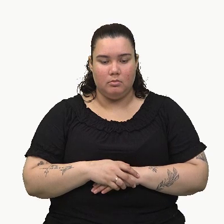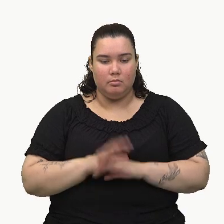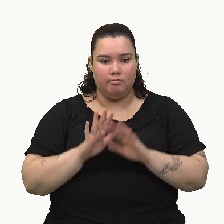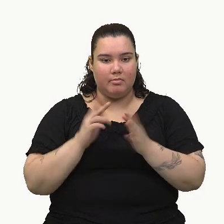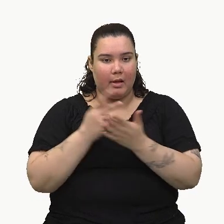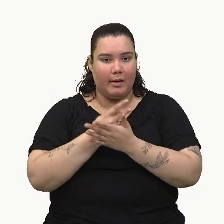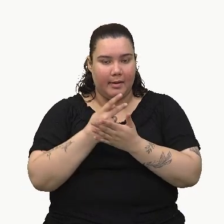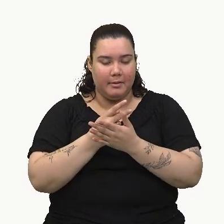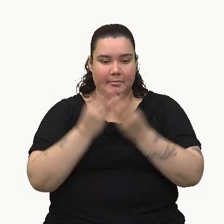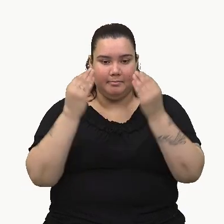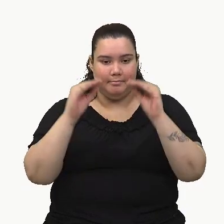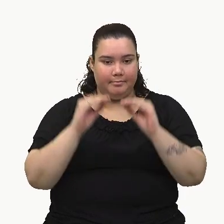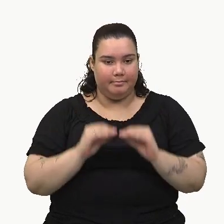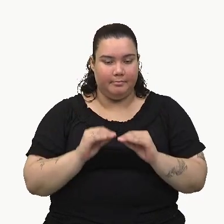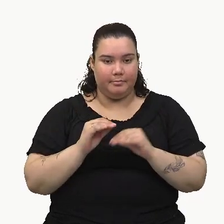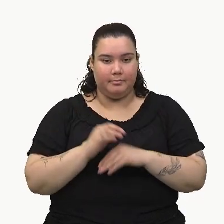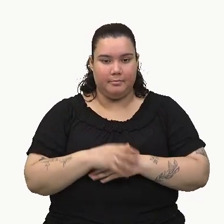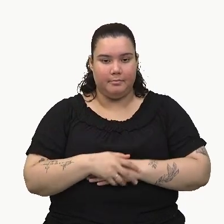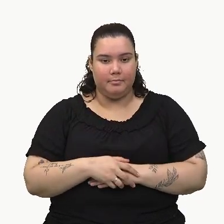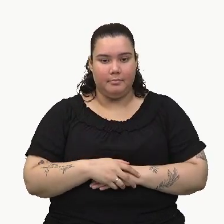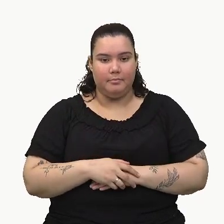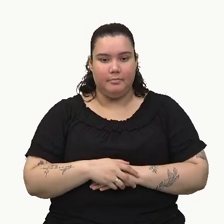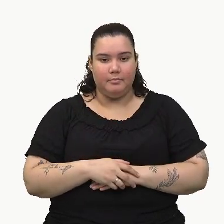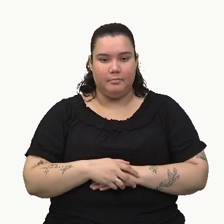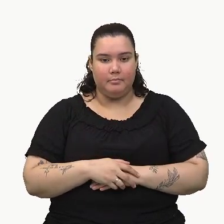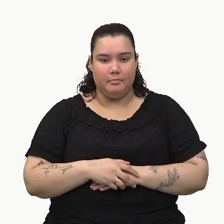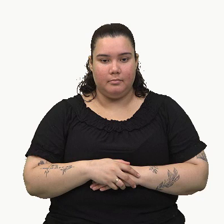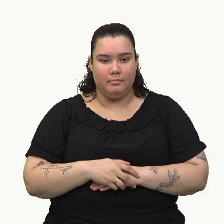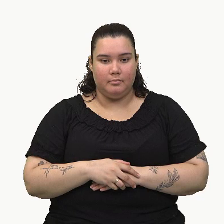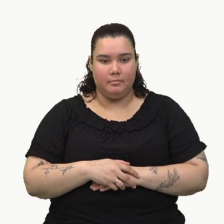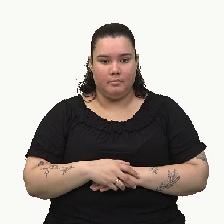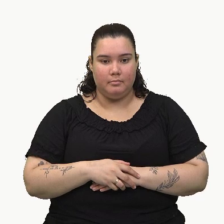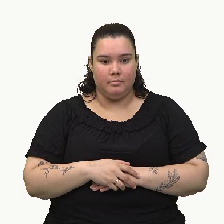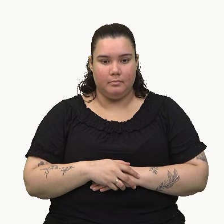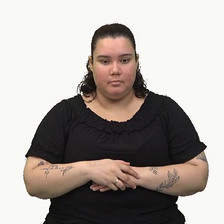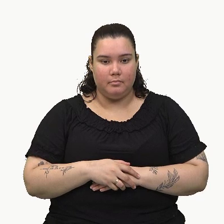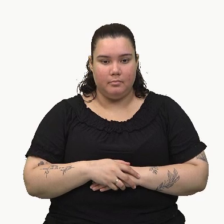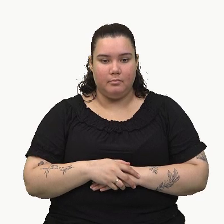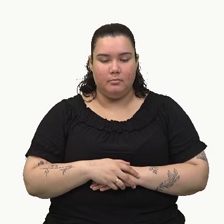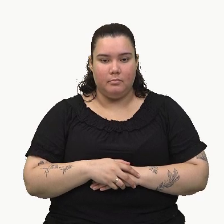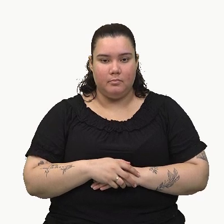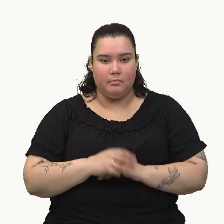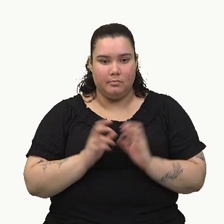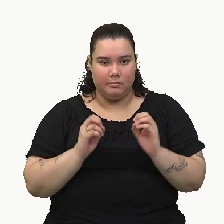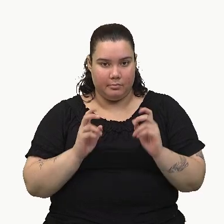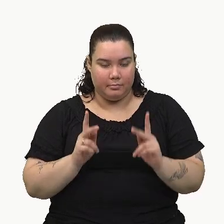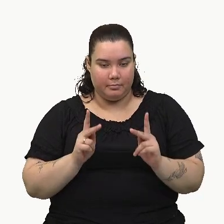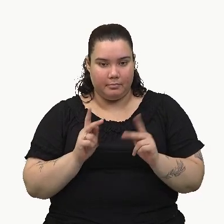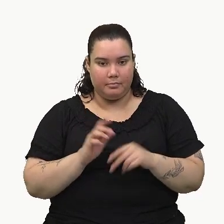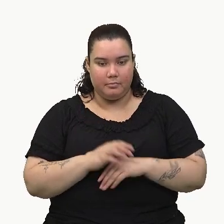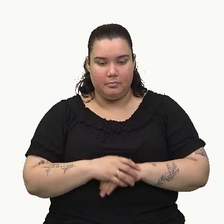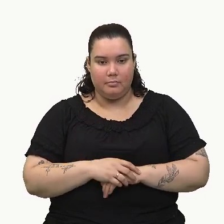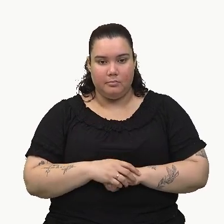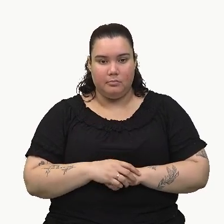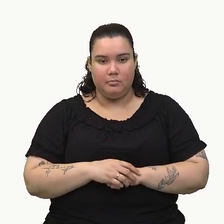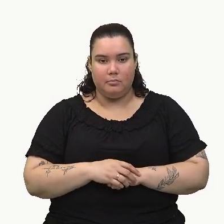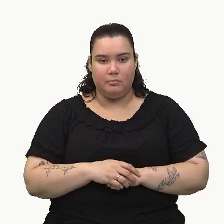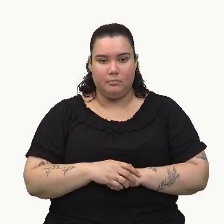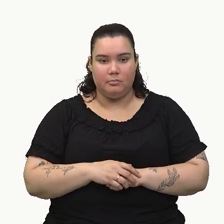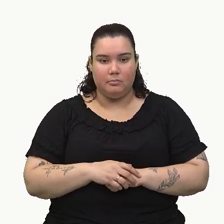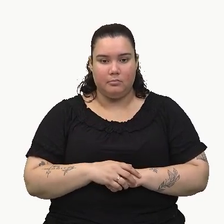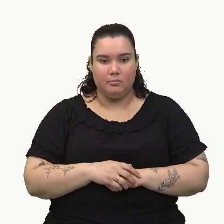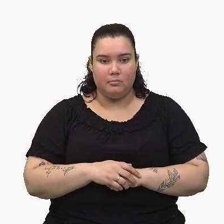aqui. Agora vai dar certo. Beleza. Menos 27. Beleza, vamos lá. Então, eu vou ter